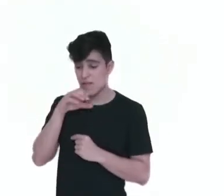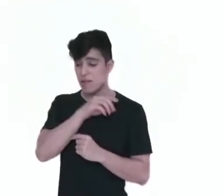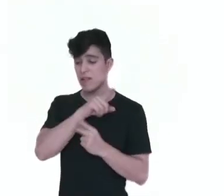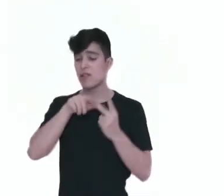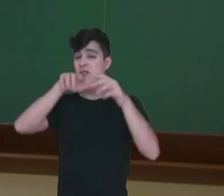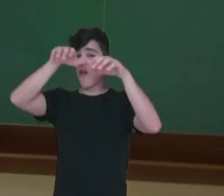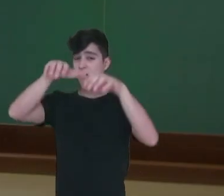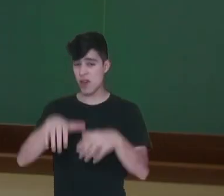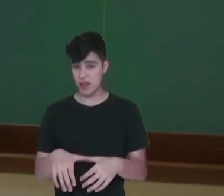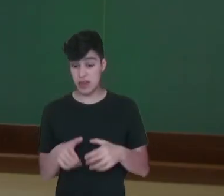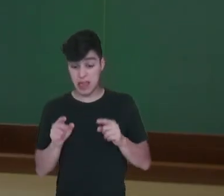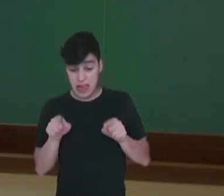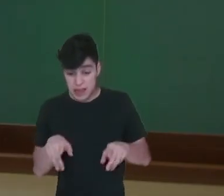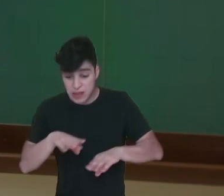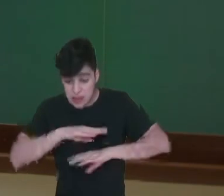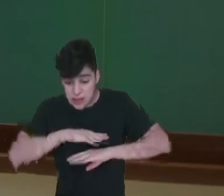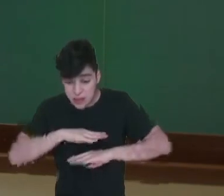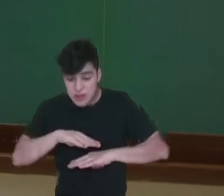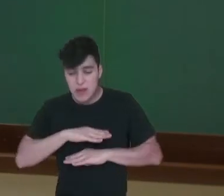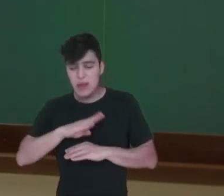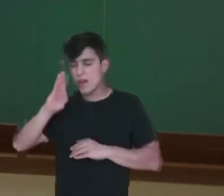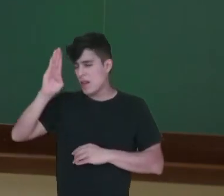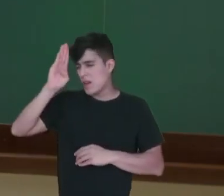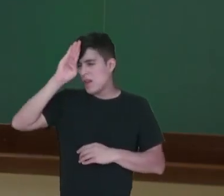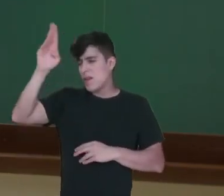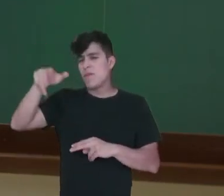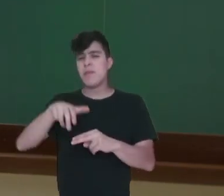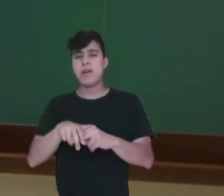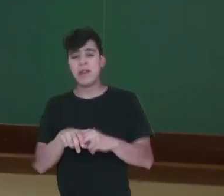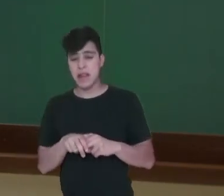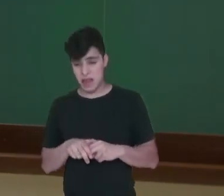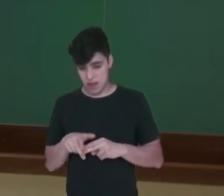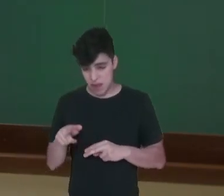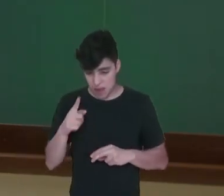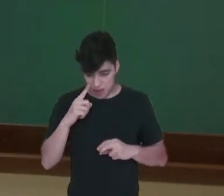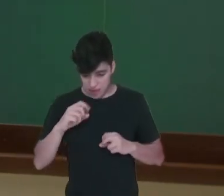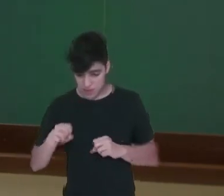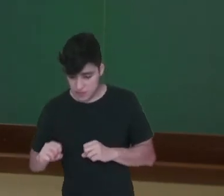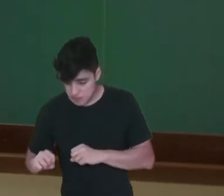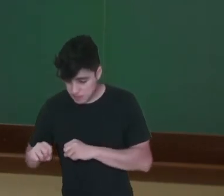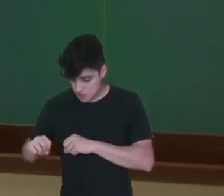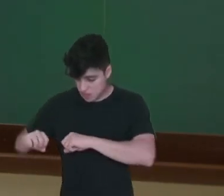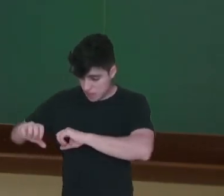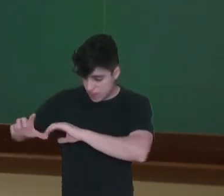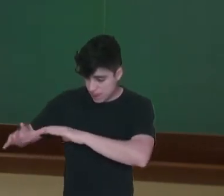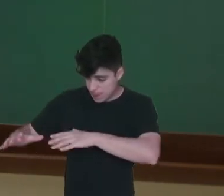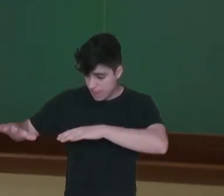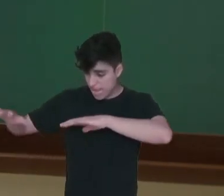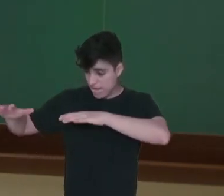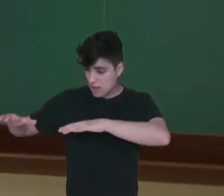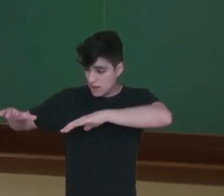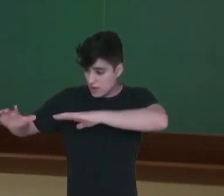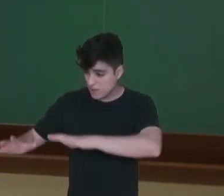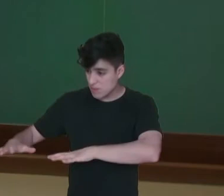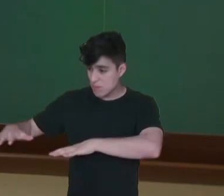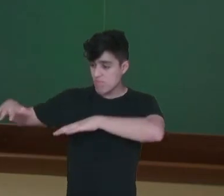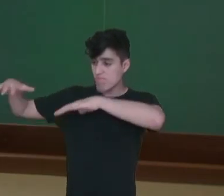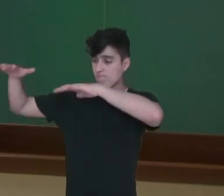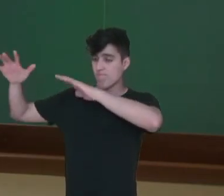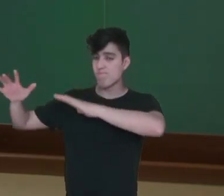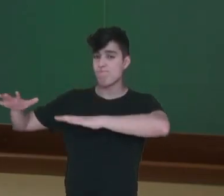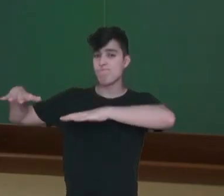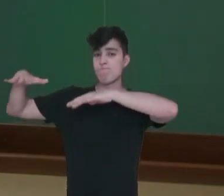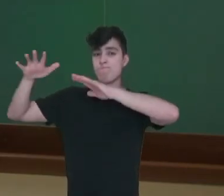chuvoso, nesse caso aqui, principalmente pela influência do oceano, né, da umidade que os ventos trazem do oceano,